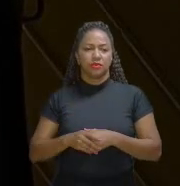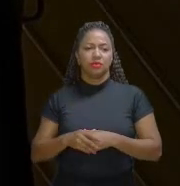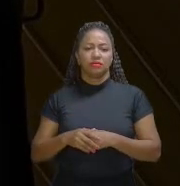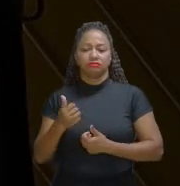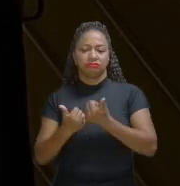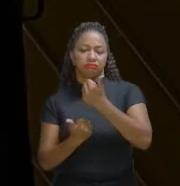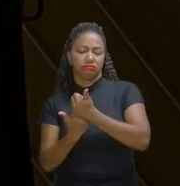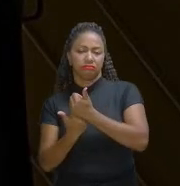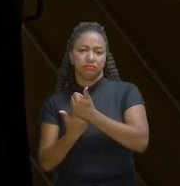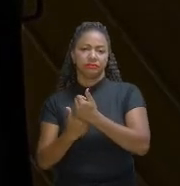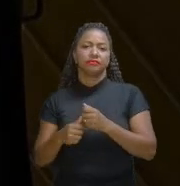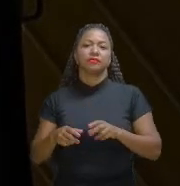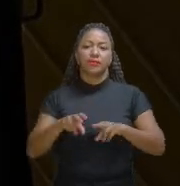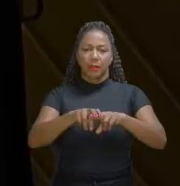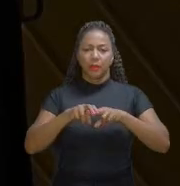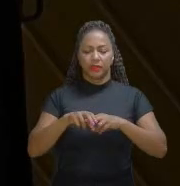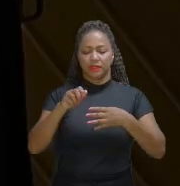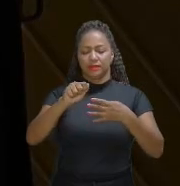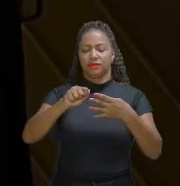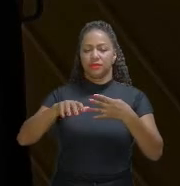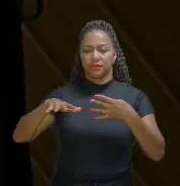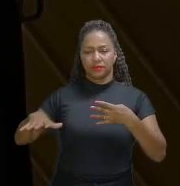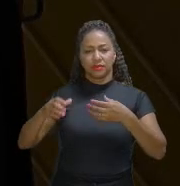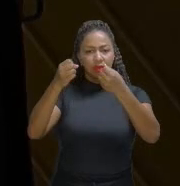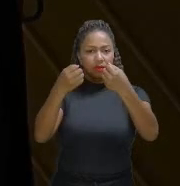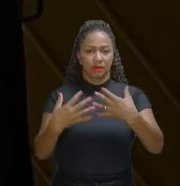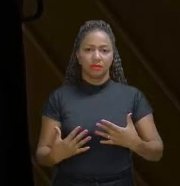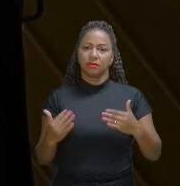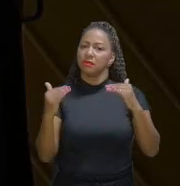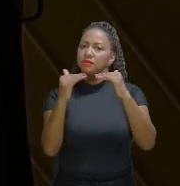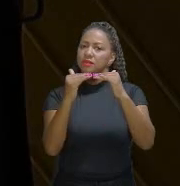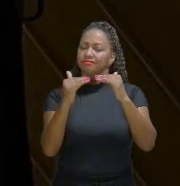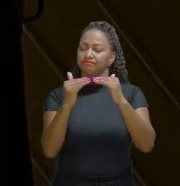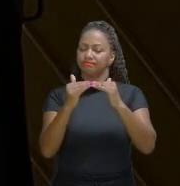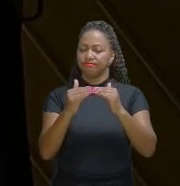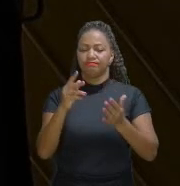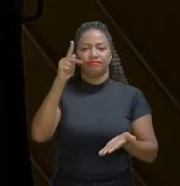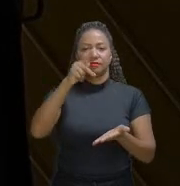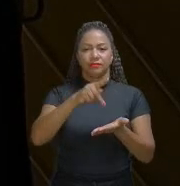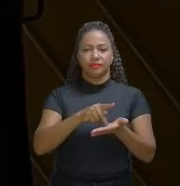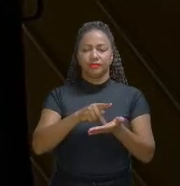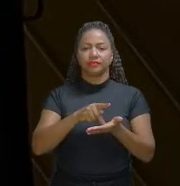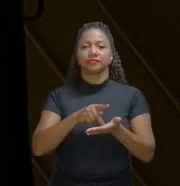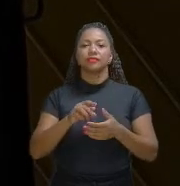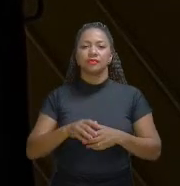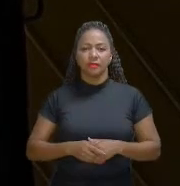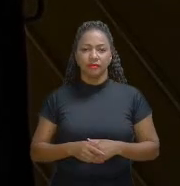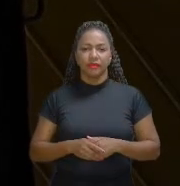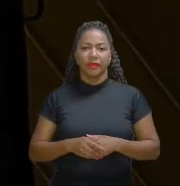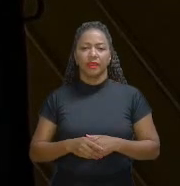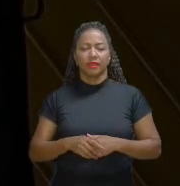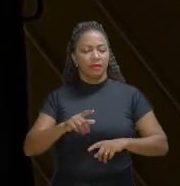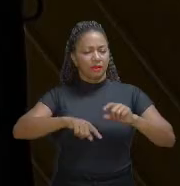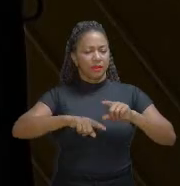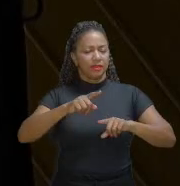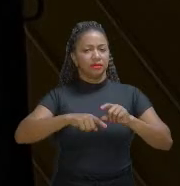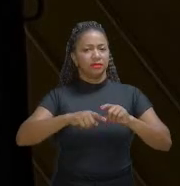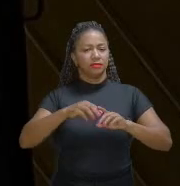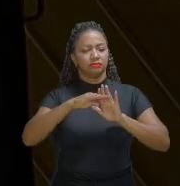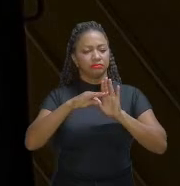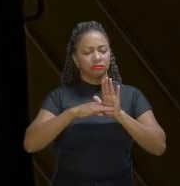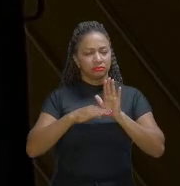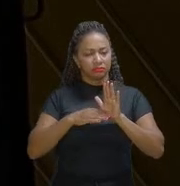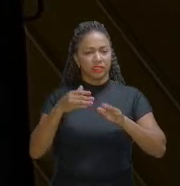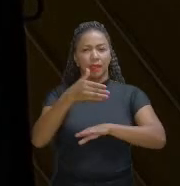cargo. Portanto, a jurisprudência invocada não se amolda ao caso concreto. Os elementos probatórios constantes dos autos demonstram a